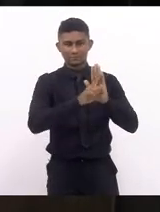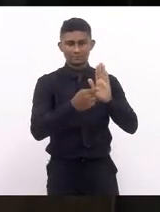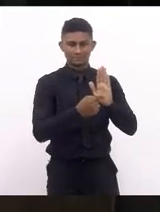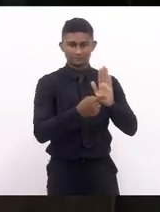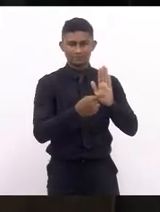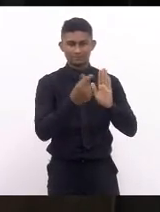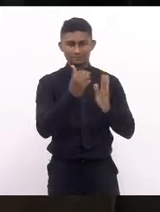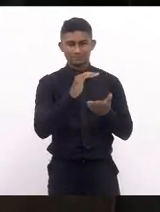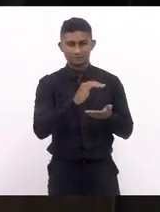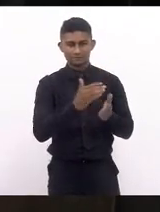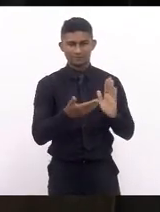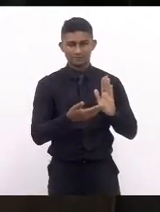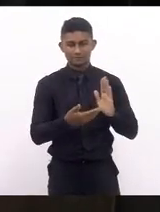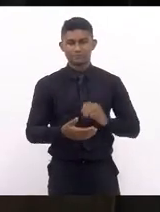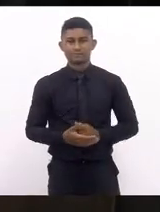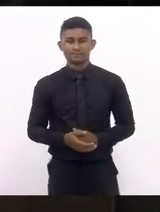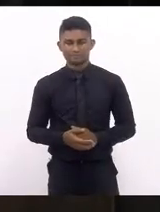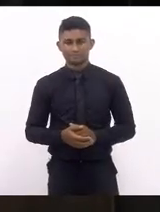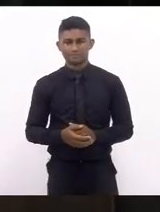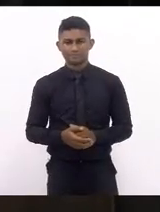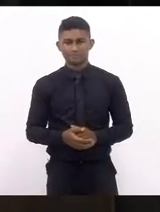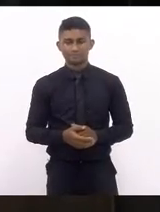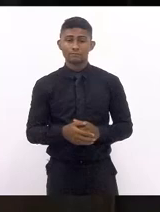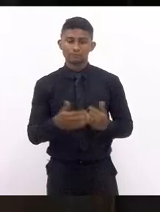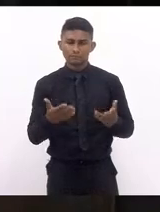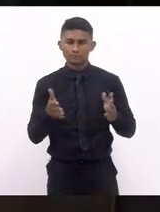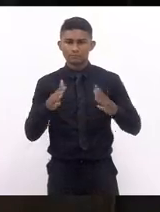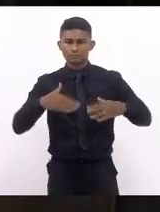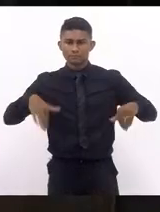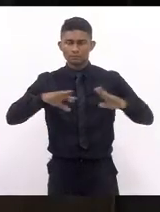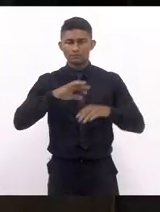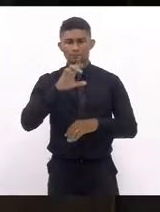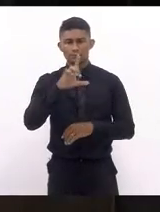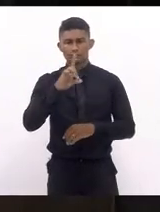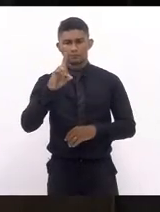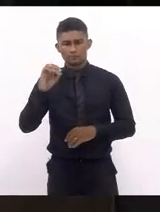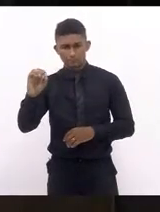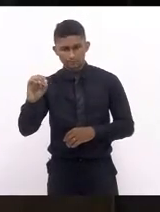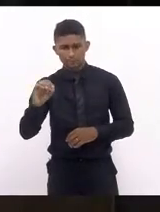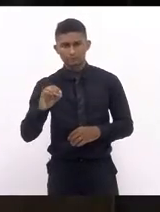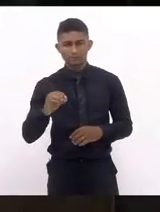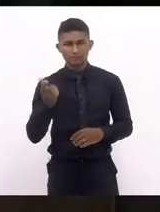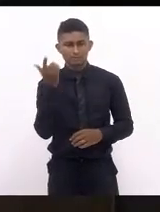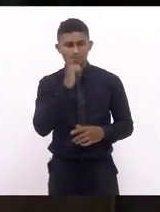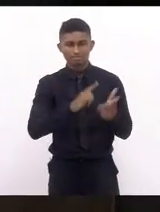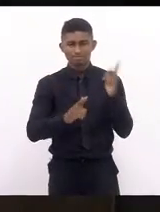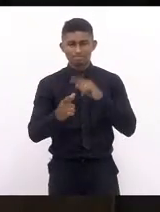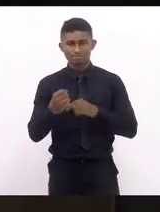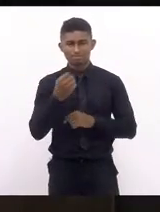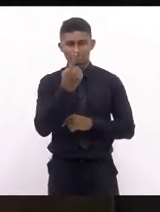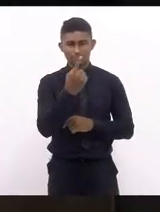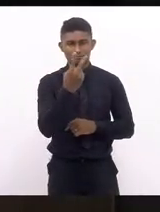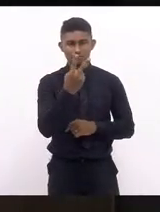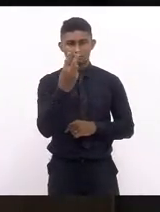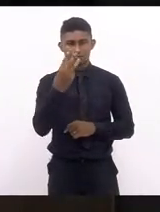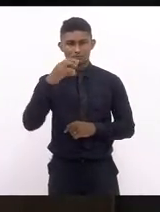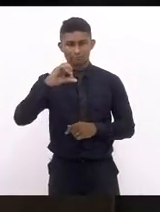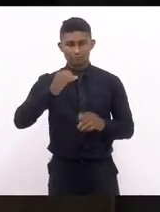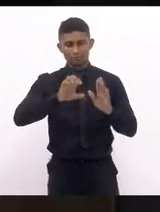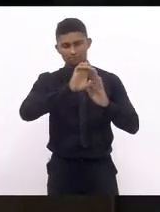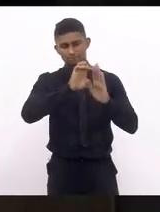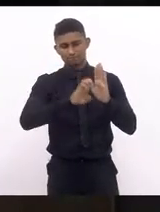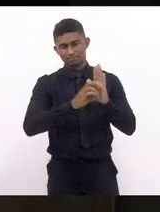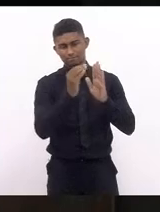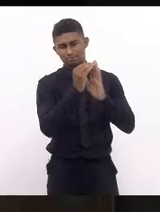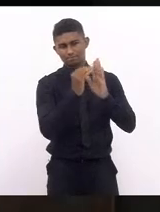leis orçamentárias ao todo em 2022 recebeu 1239 emendas